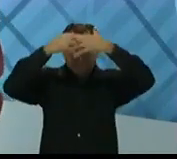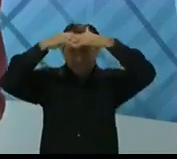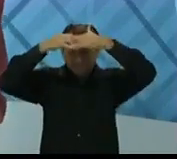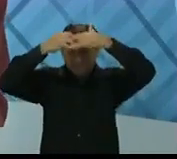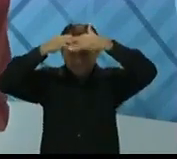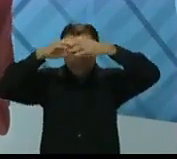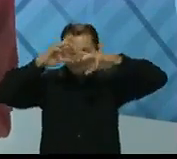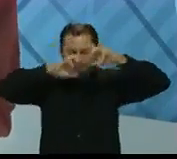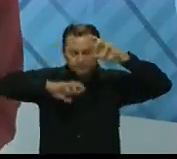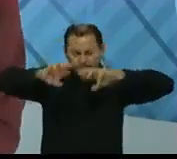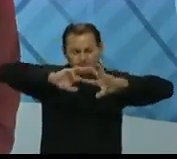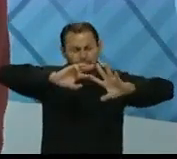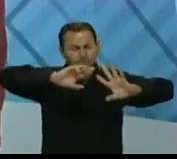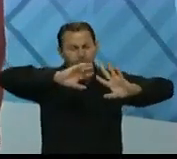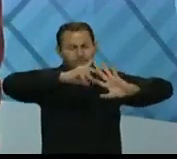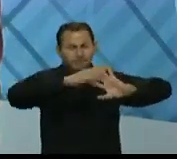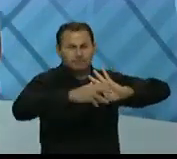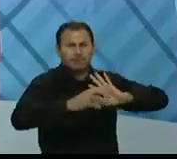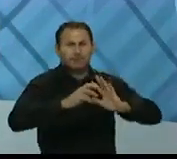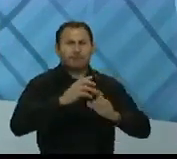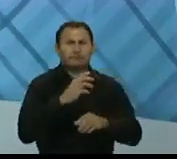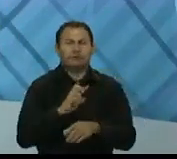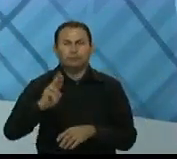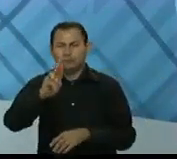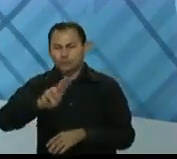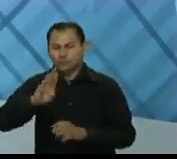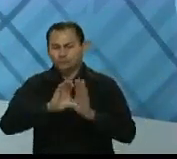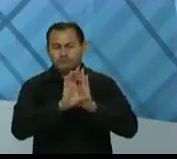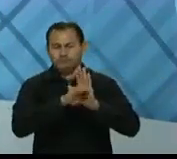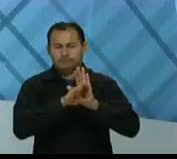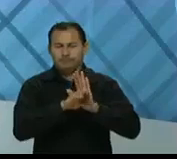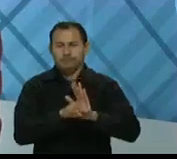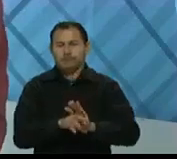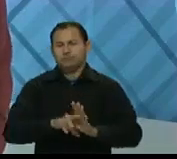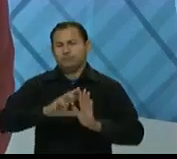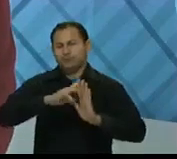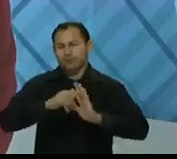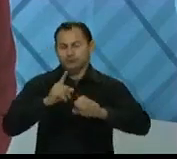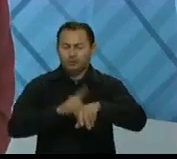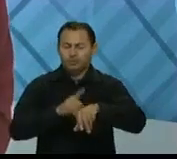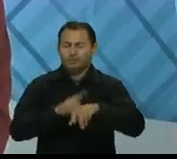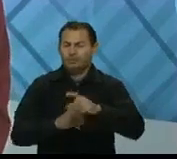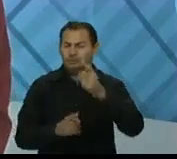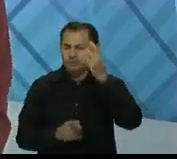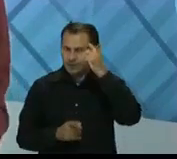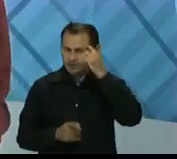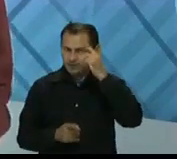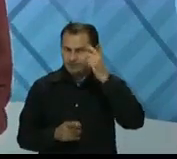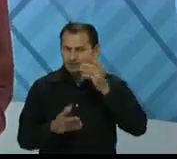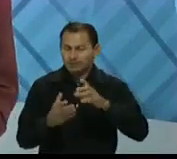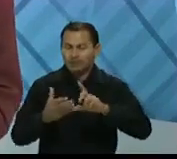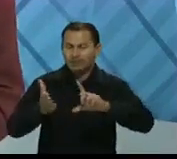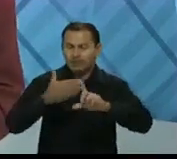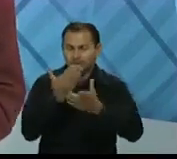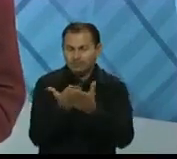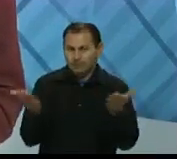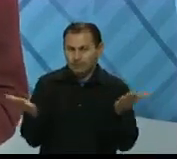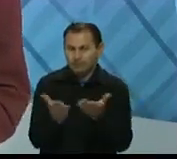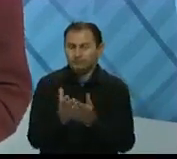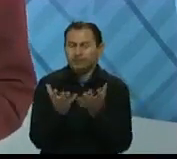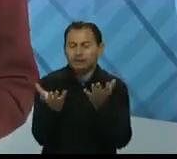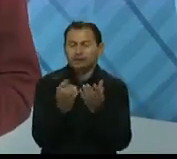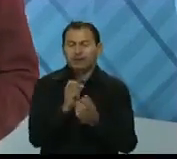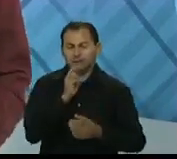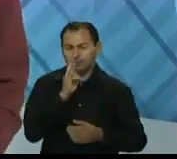e analisar as diversas aplicabilidades desse conceito em diversas situações. Pensando nisso, a nossa aula de hoje